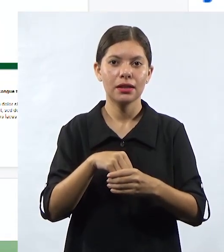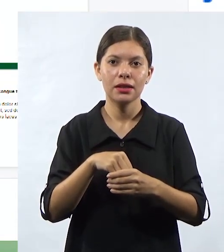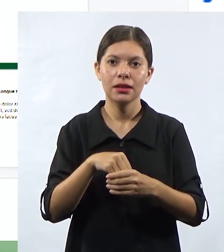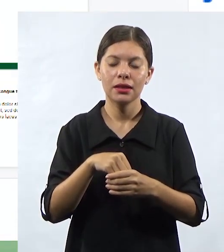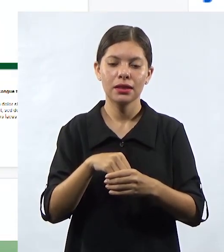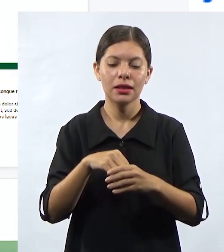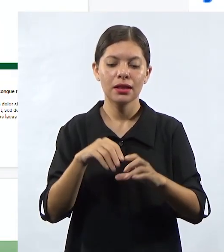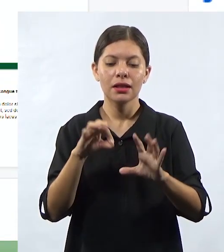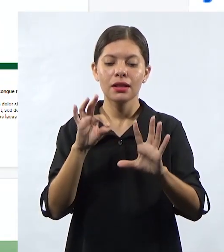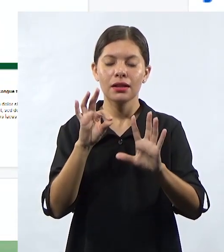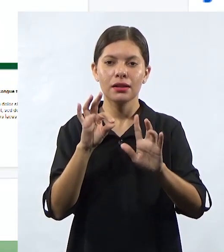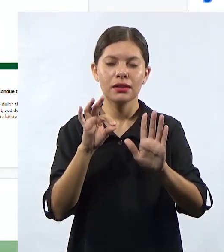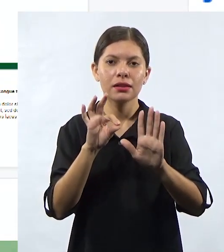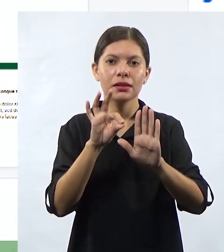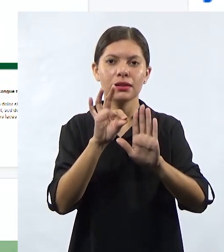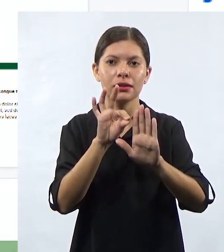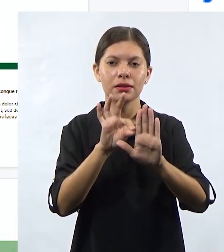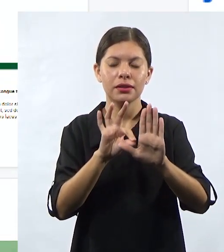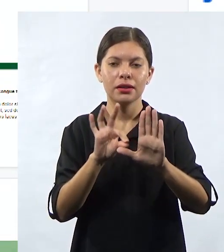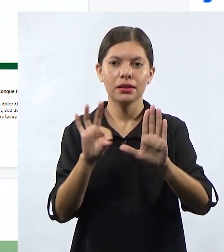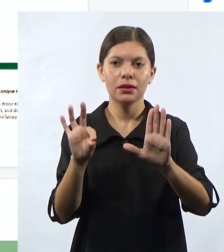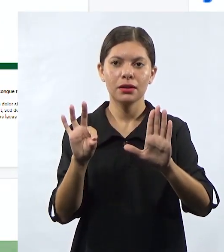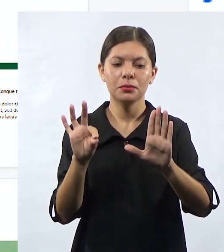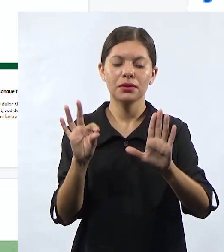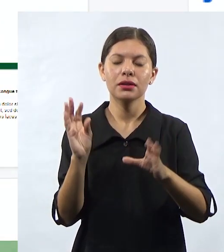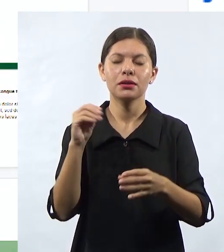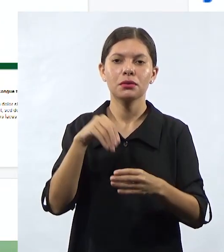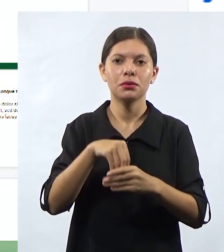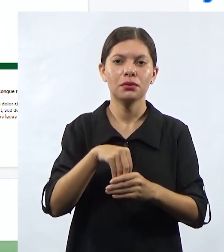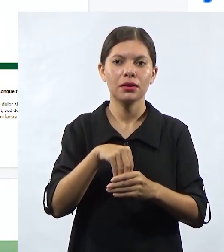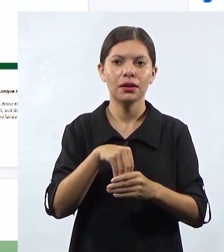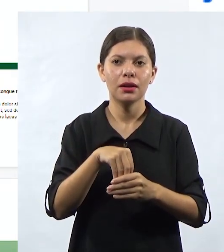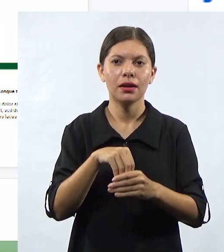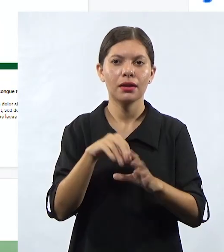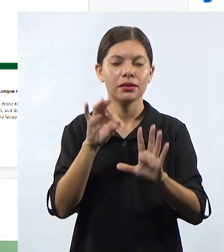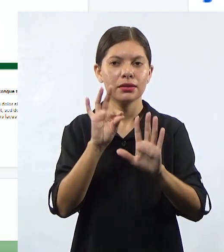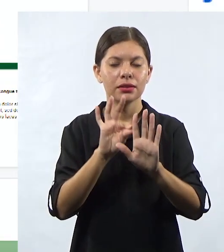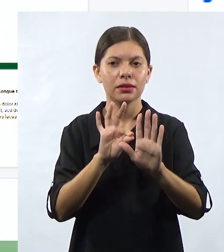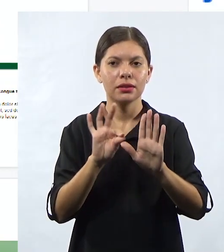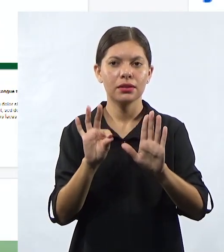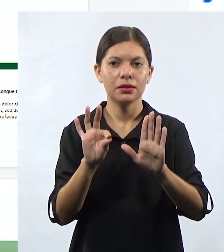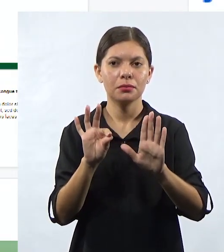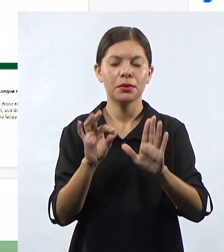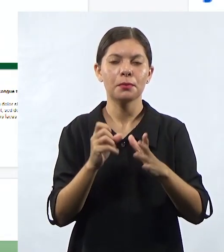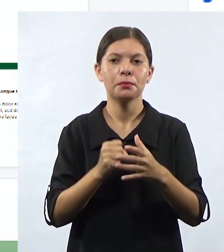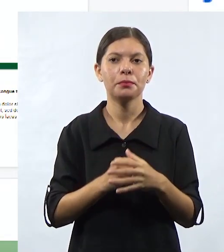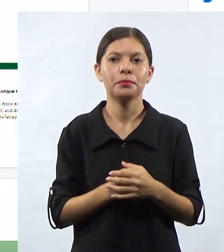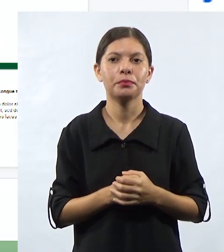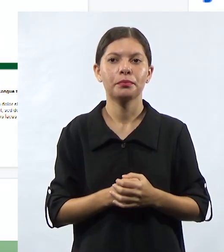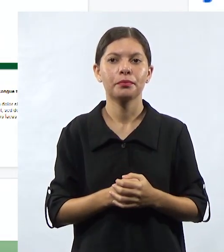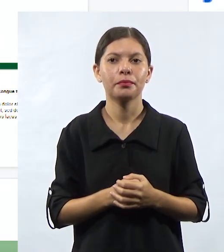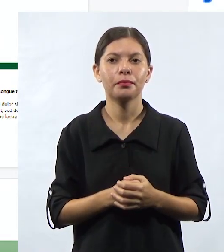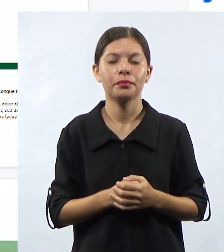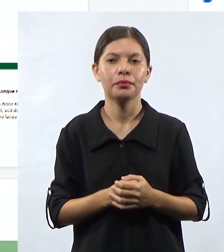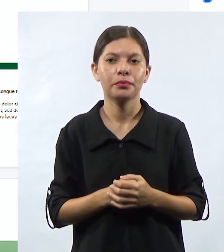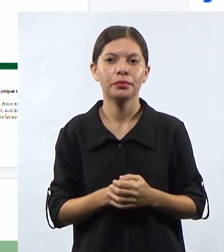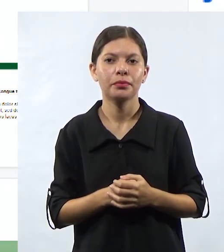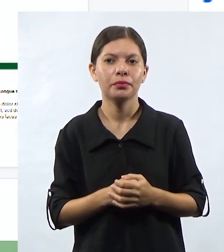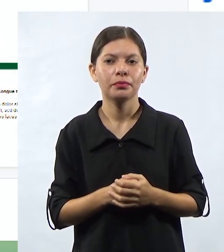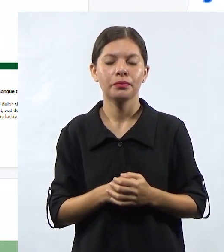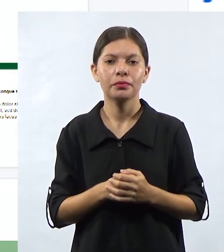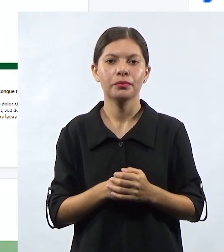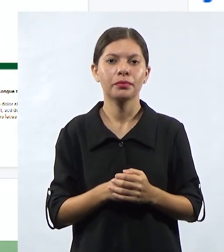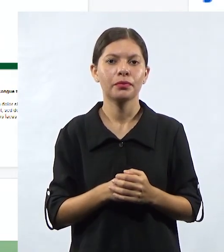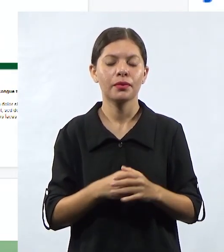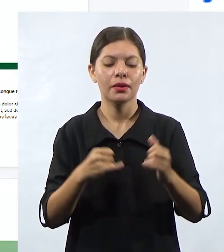pode inserir diagrama, e aí você vai colocar, ó, diagrama aqui, aí você pode colocar